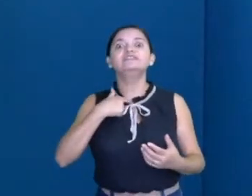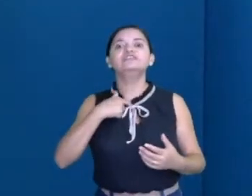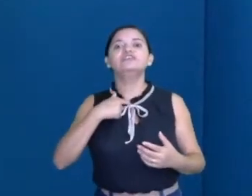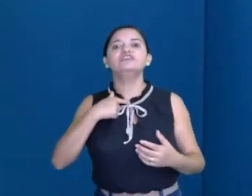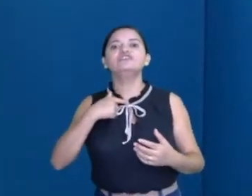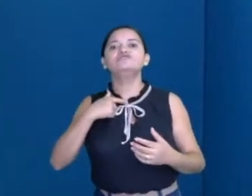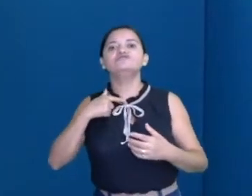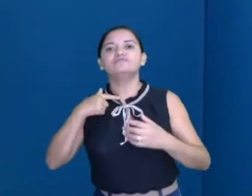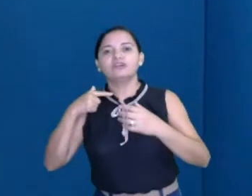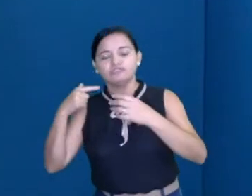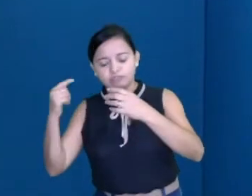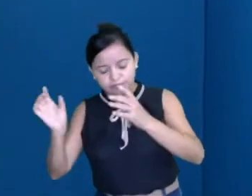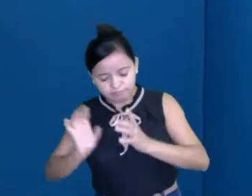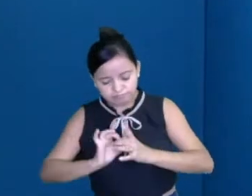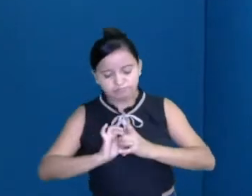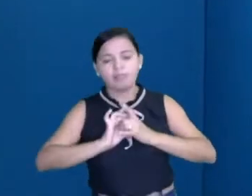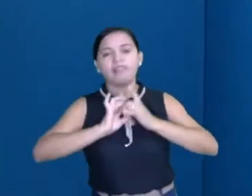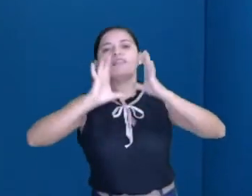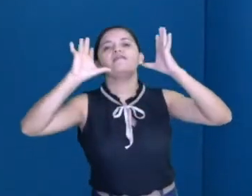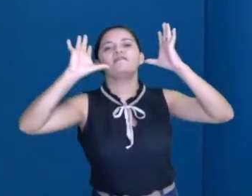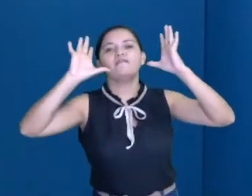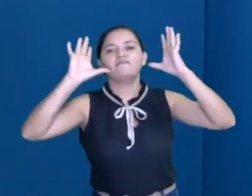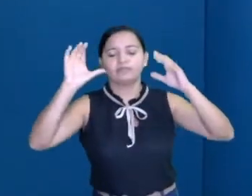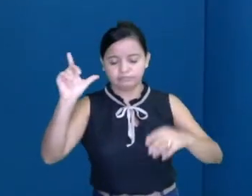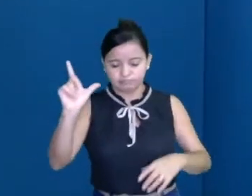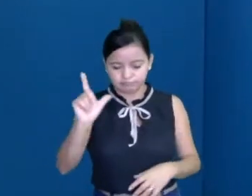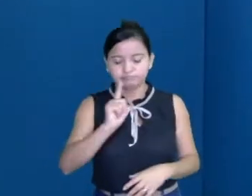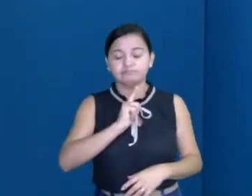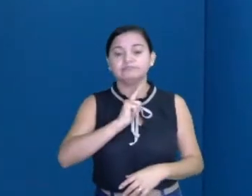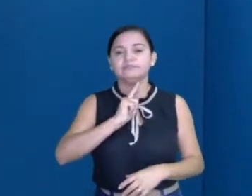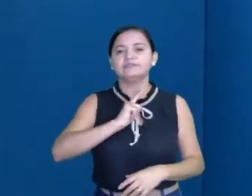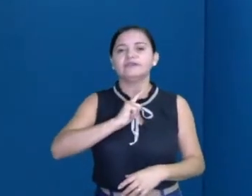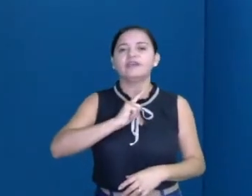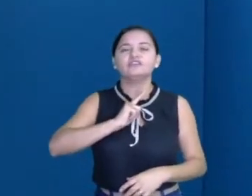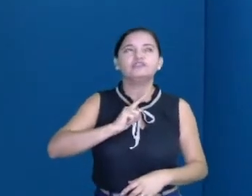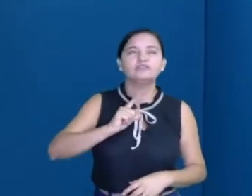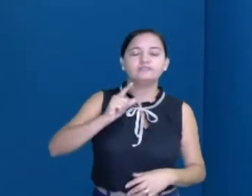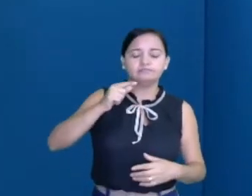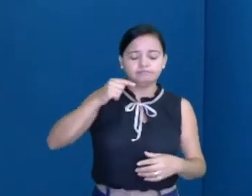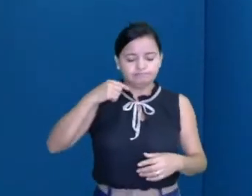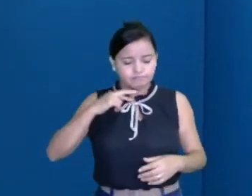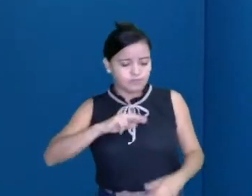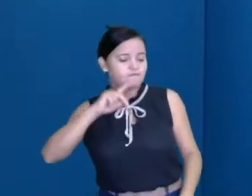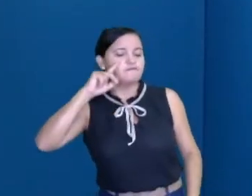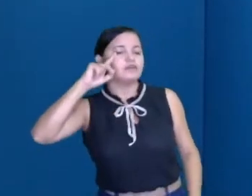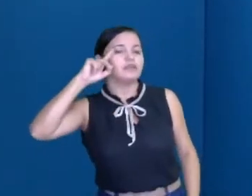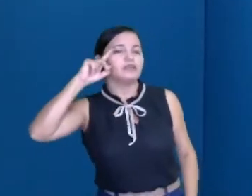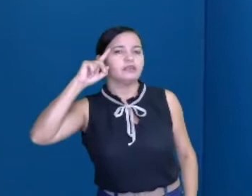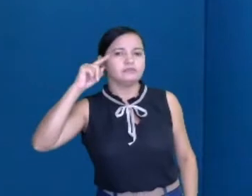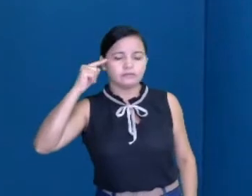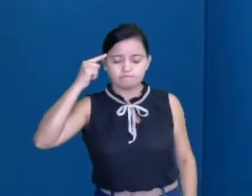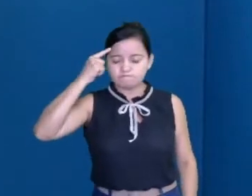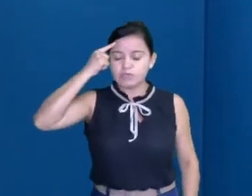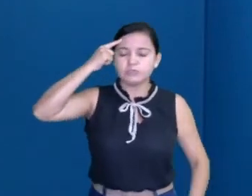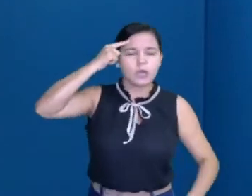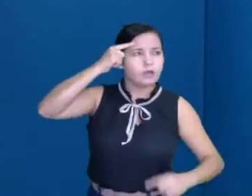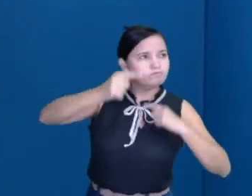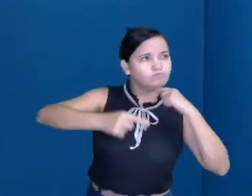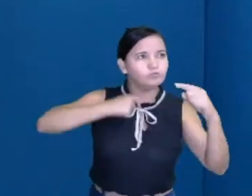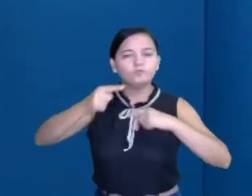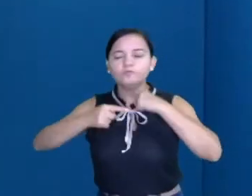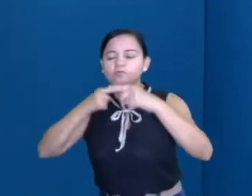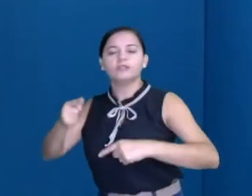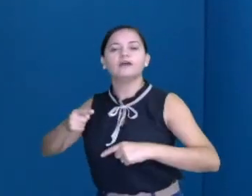reino da necessidade para o reino da liberdade. O reino onde permite que você faça inferência, que você tenha uma emancipação crítica e